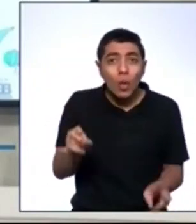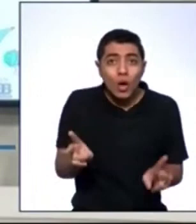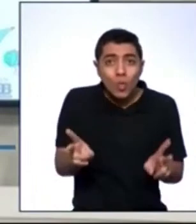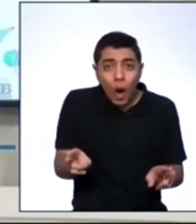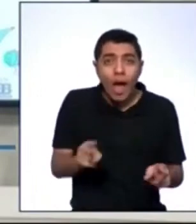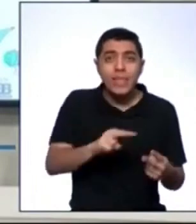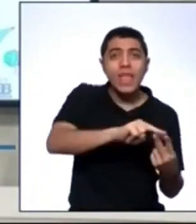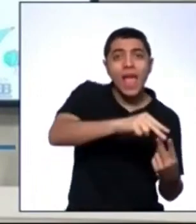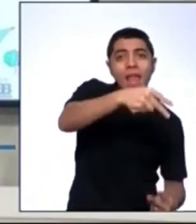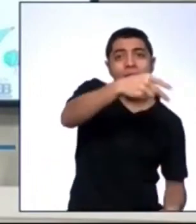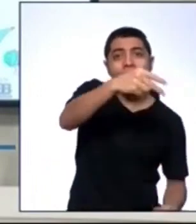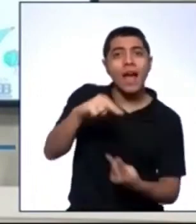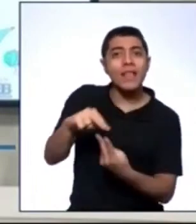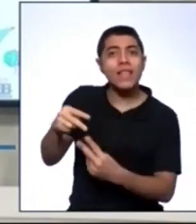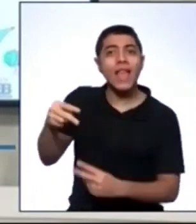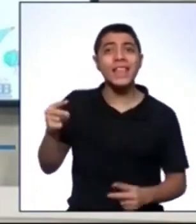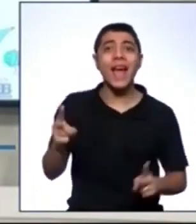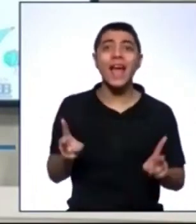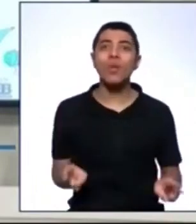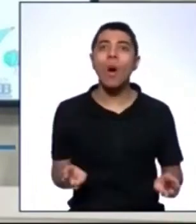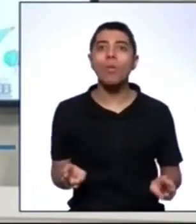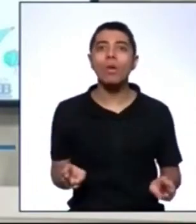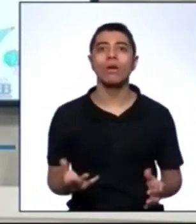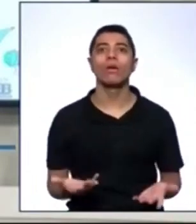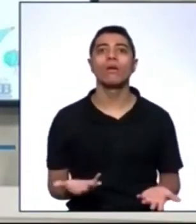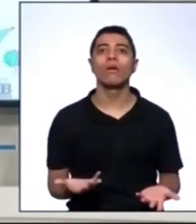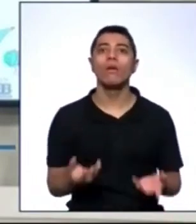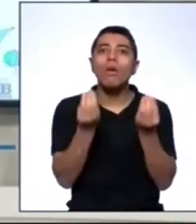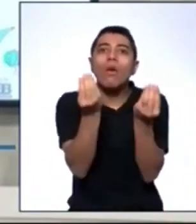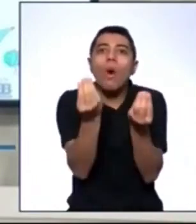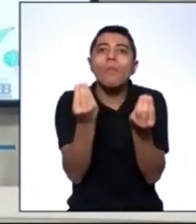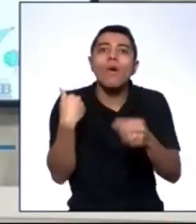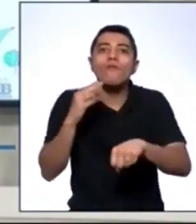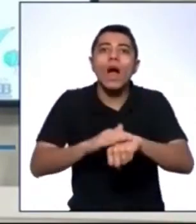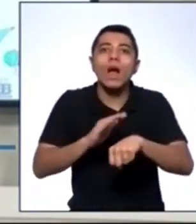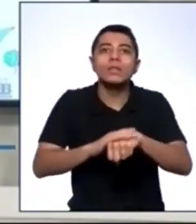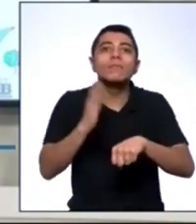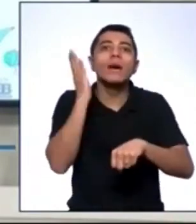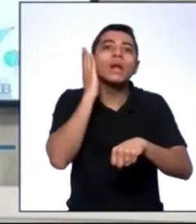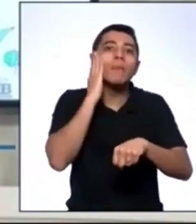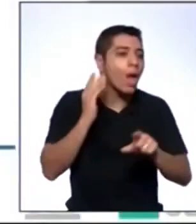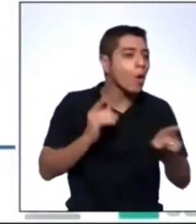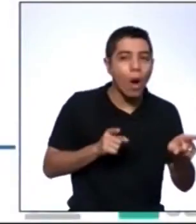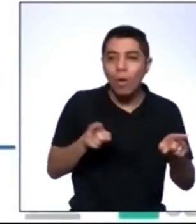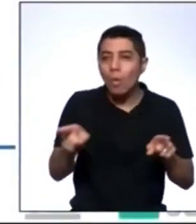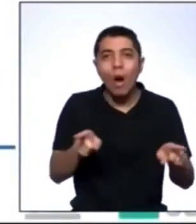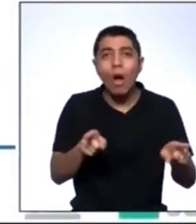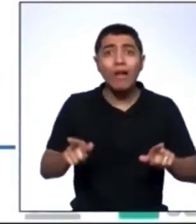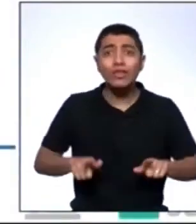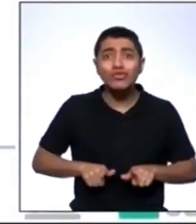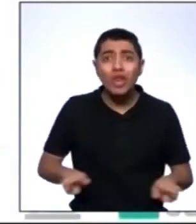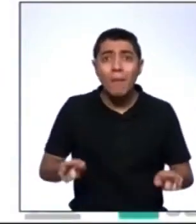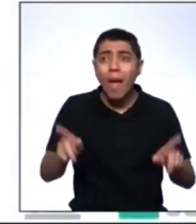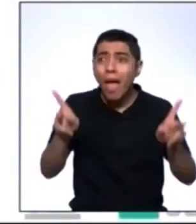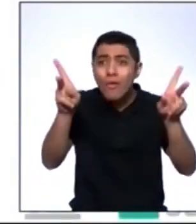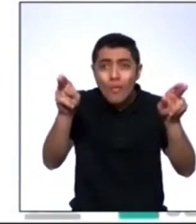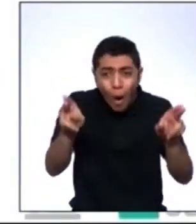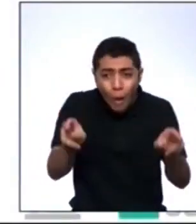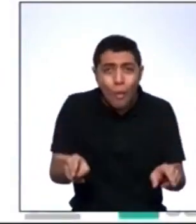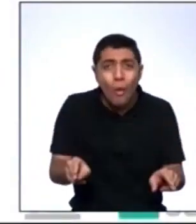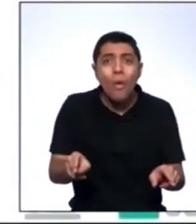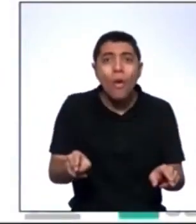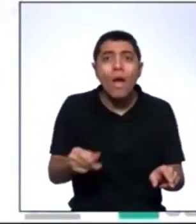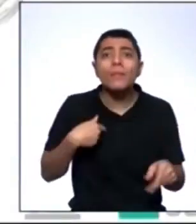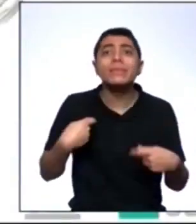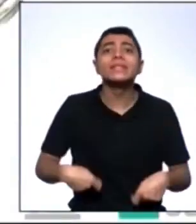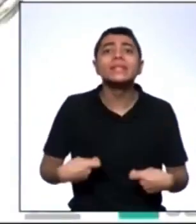qual material que eu posso utilizar para fazer o teste? Amigo, em resumo, qualquer material que tenha